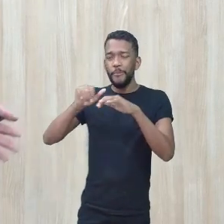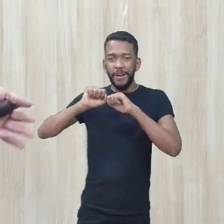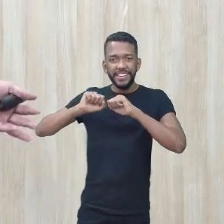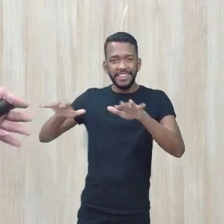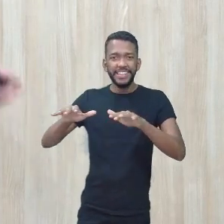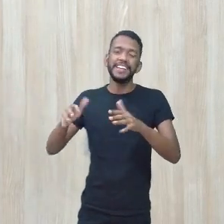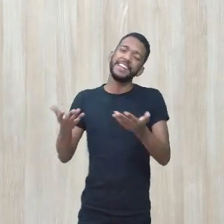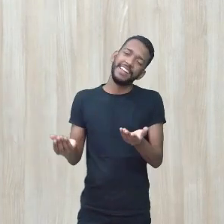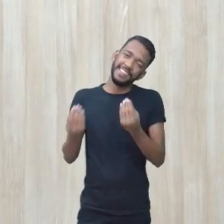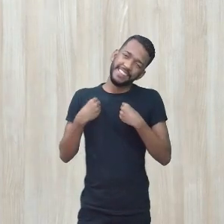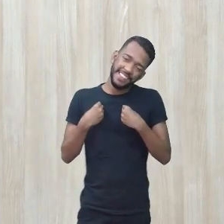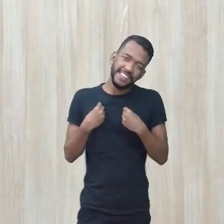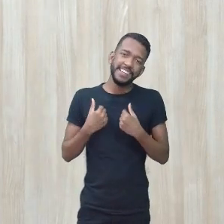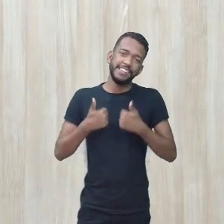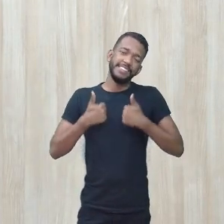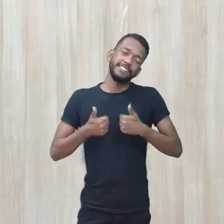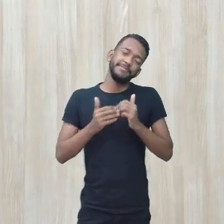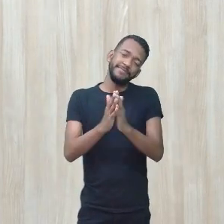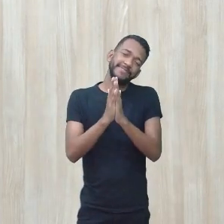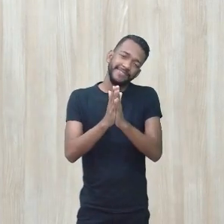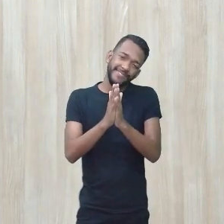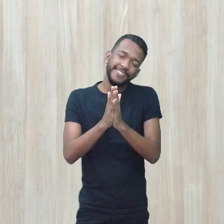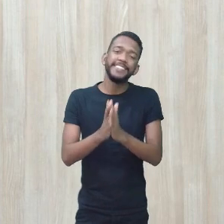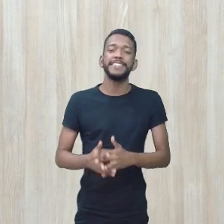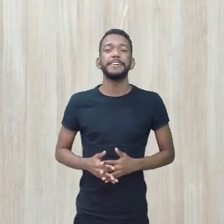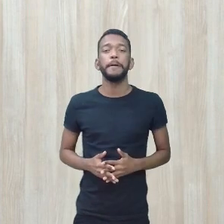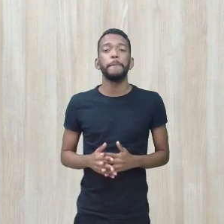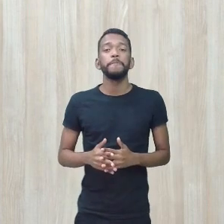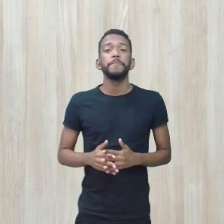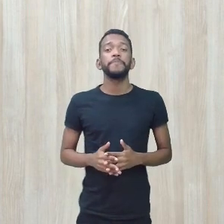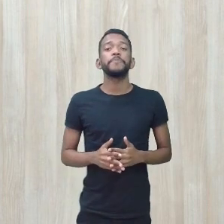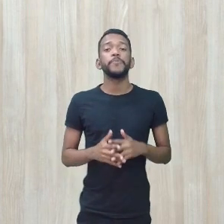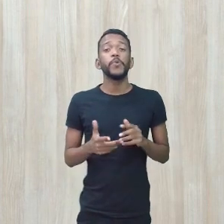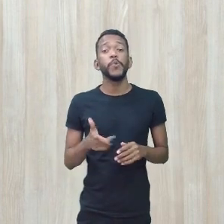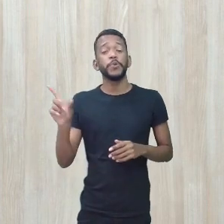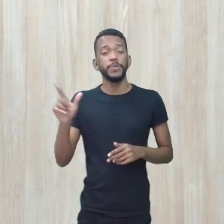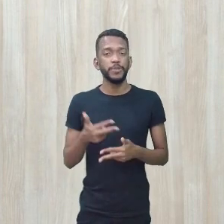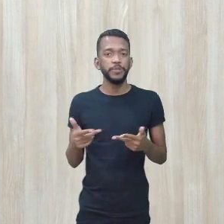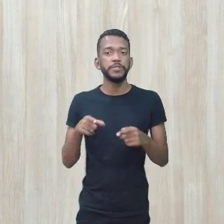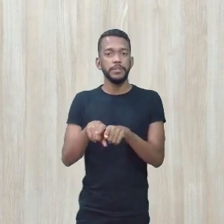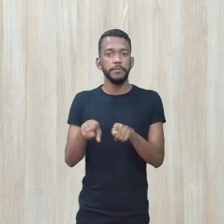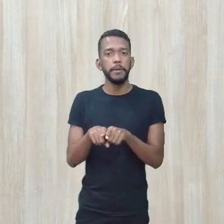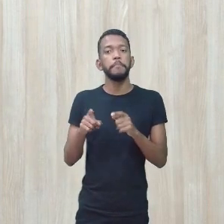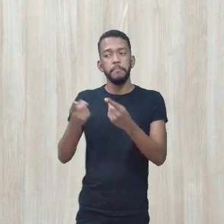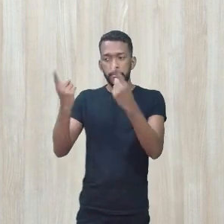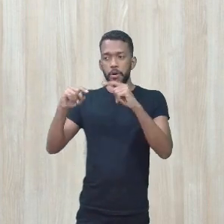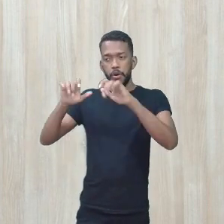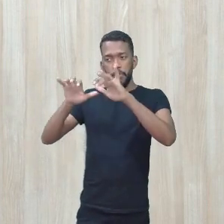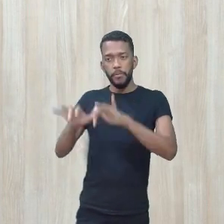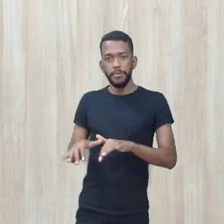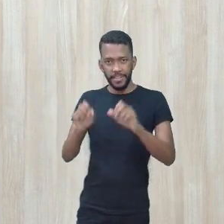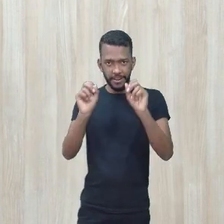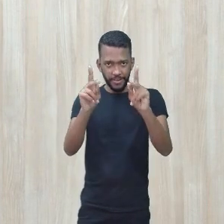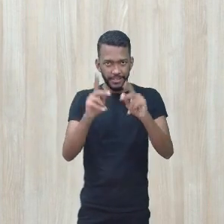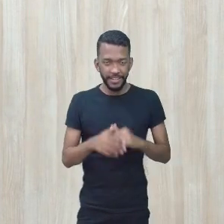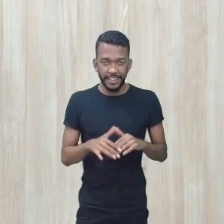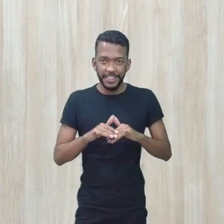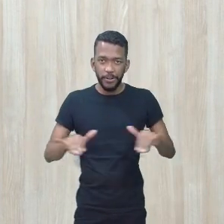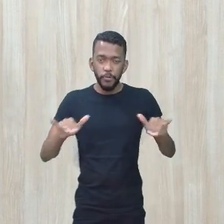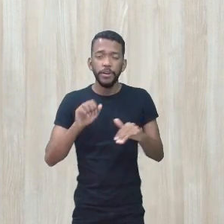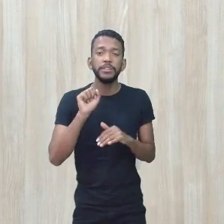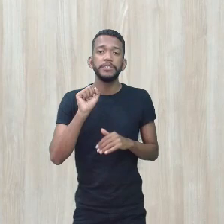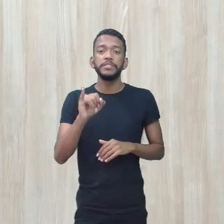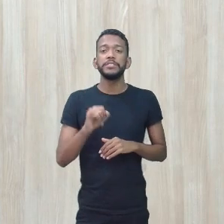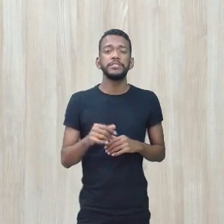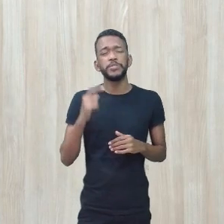essa moralzinha a gente aí, benção. E outra, faz lá um comentário, tranquilo? Se